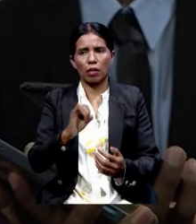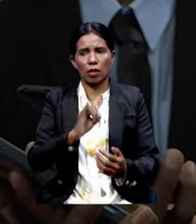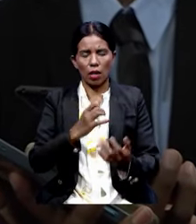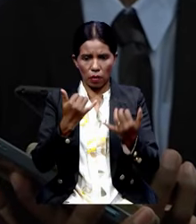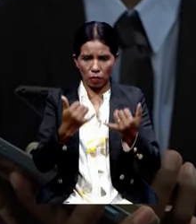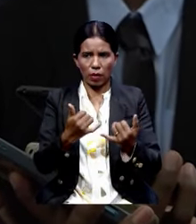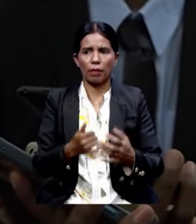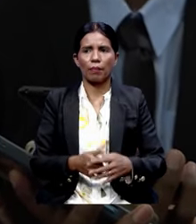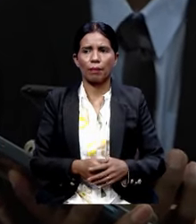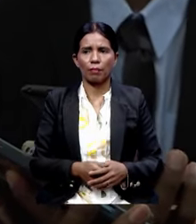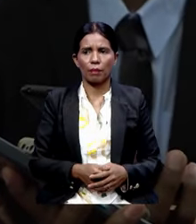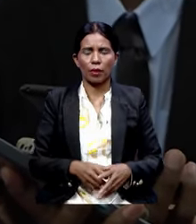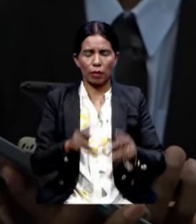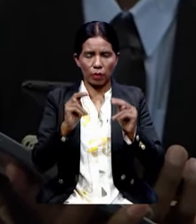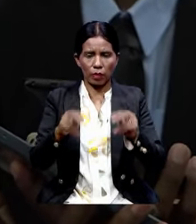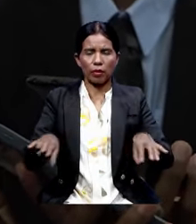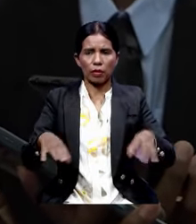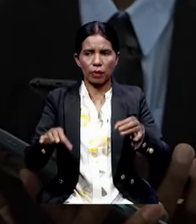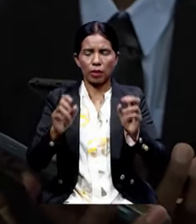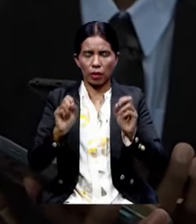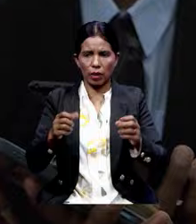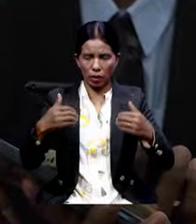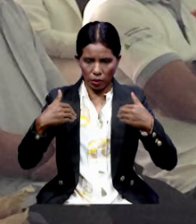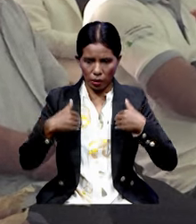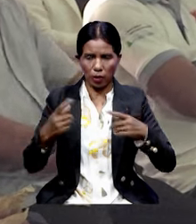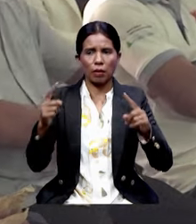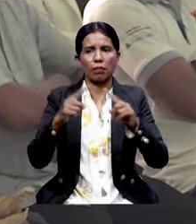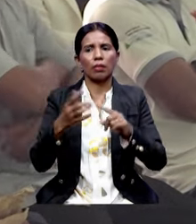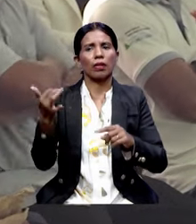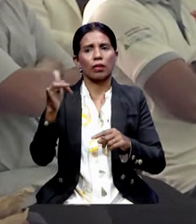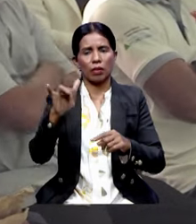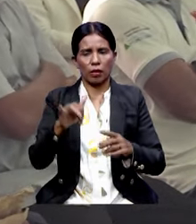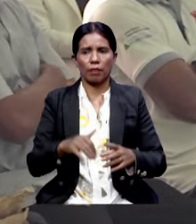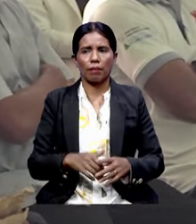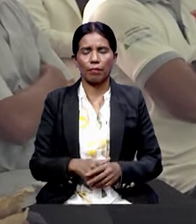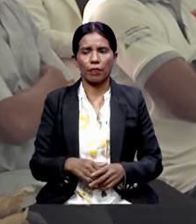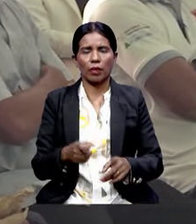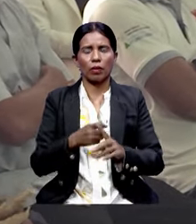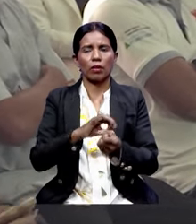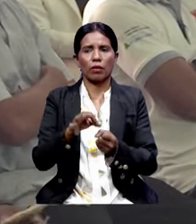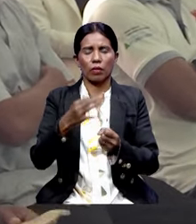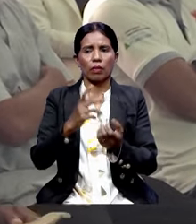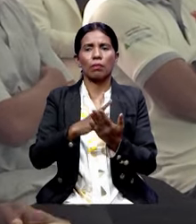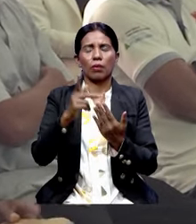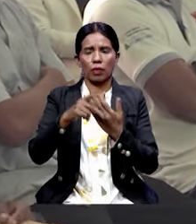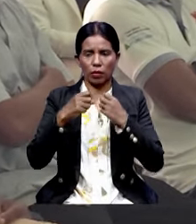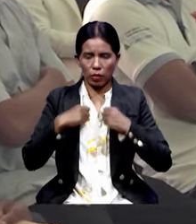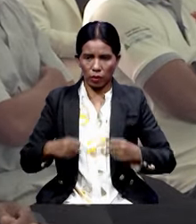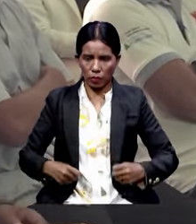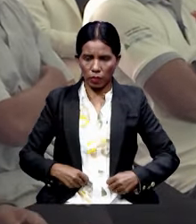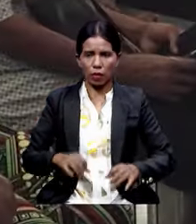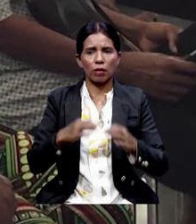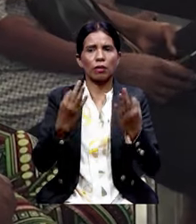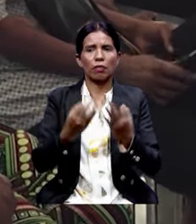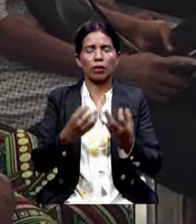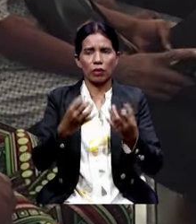Agora, a prestação de serviço não tem que ser ia basira. Pessoal saúde husi COVID no programa saúde na família neve